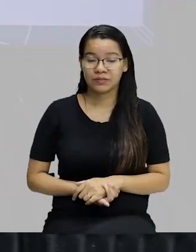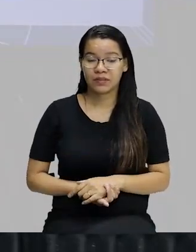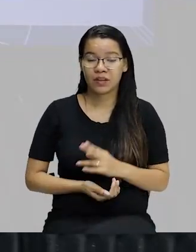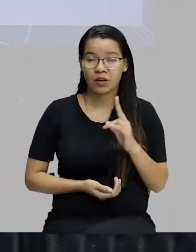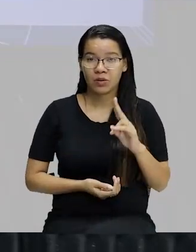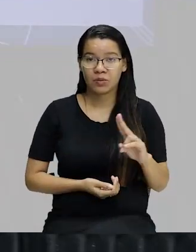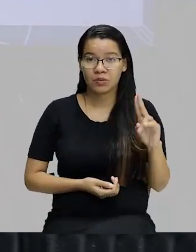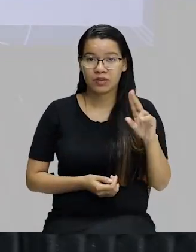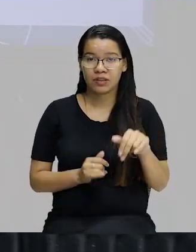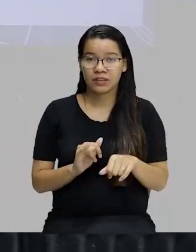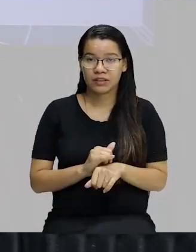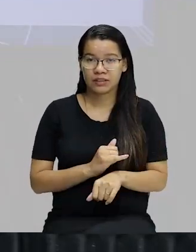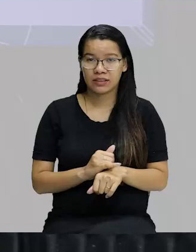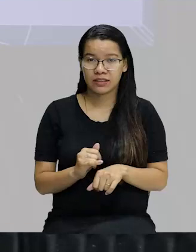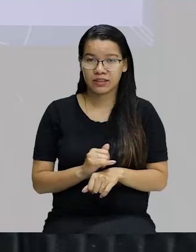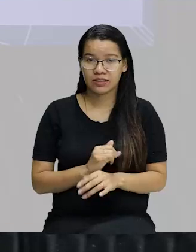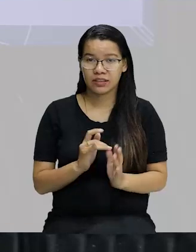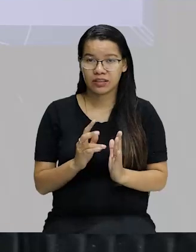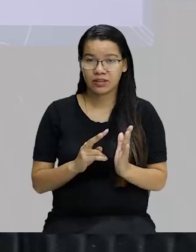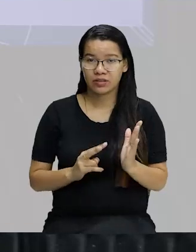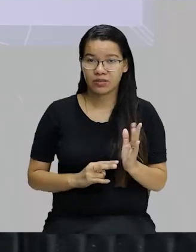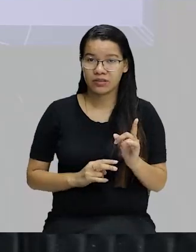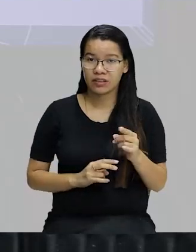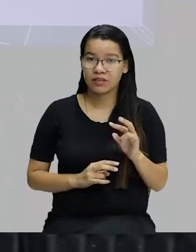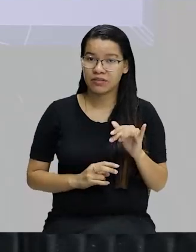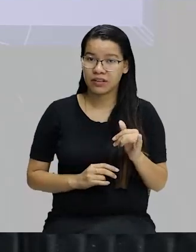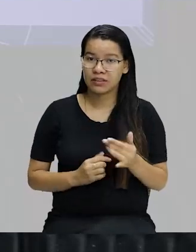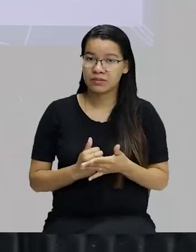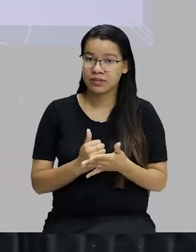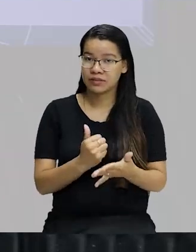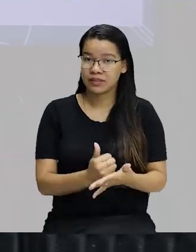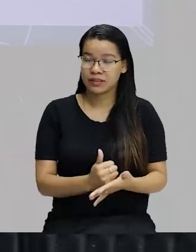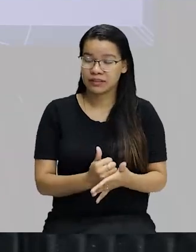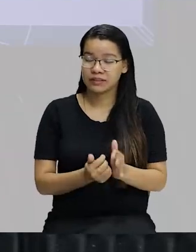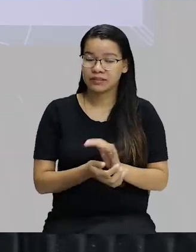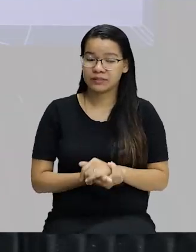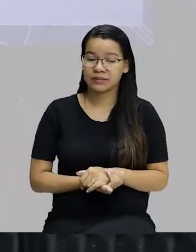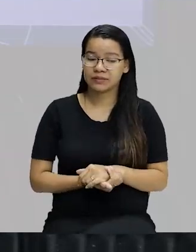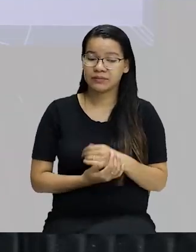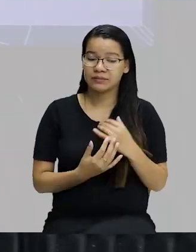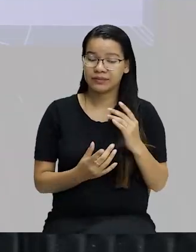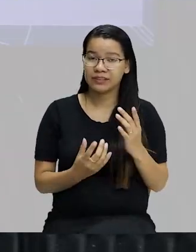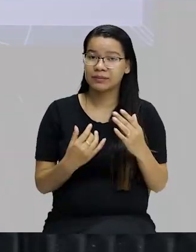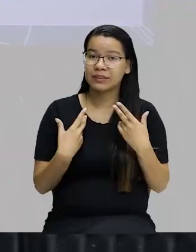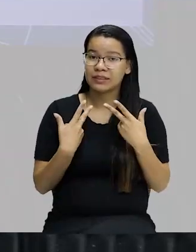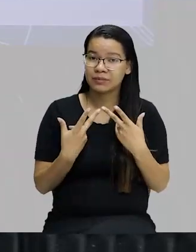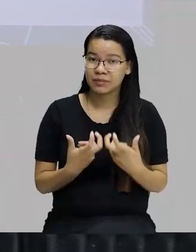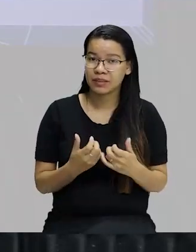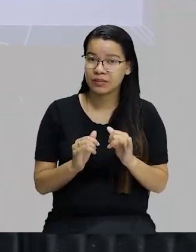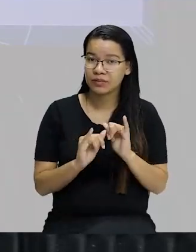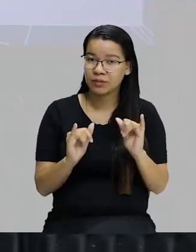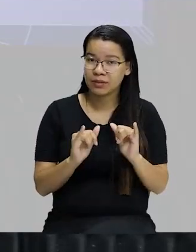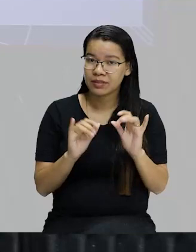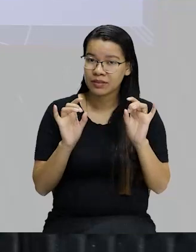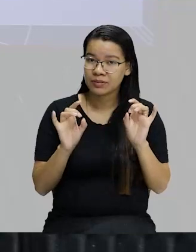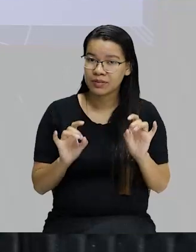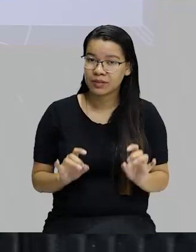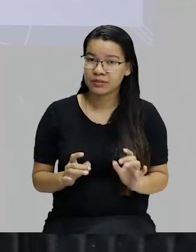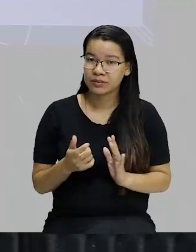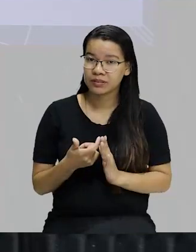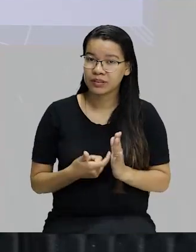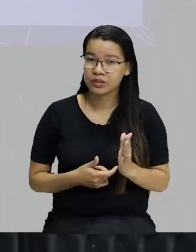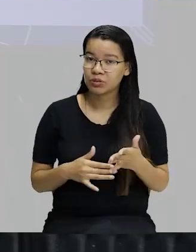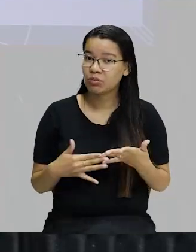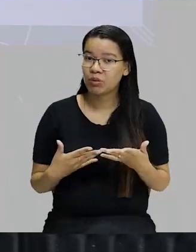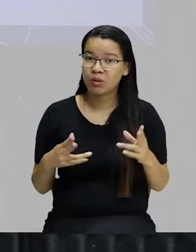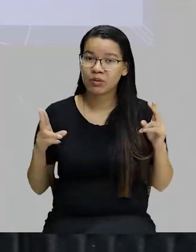as estratégias de leitura, você vai se beneficiar em identificar a informação principal do texto. Então, por exemplo, qual